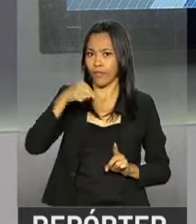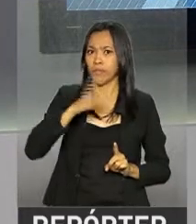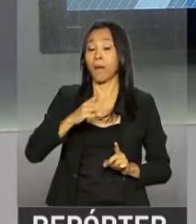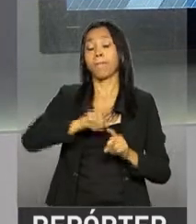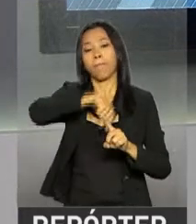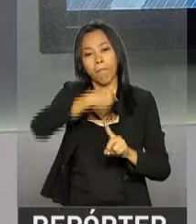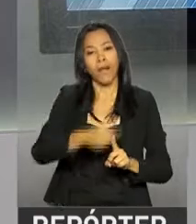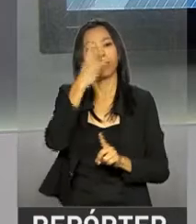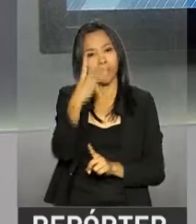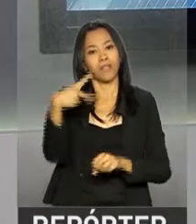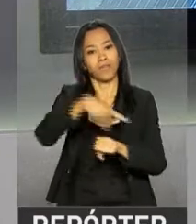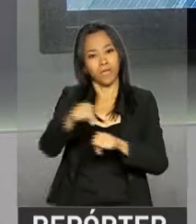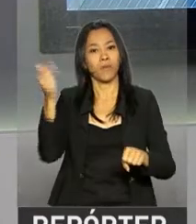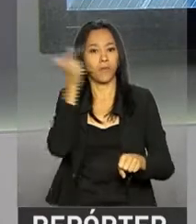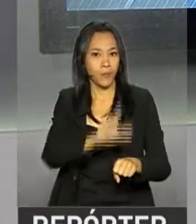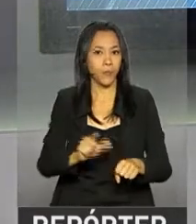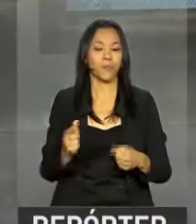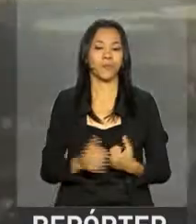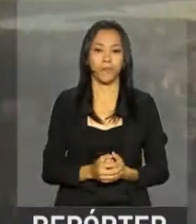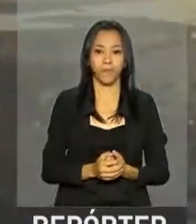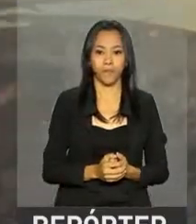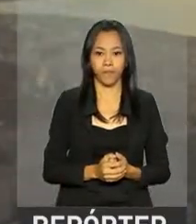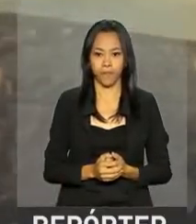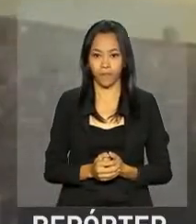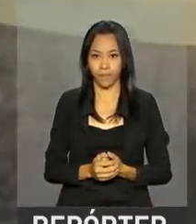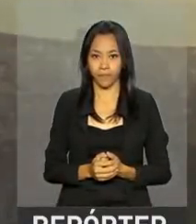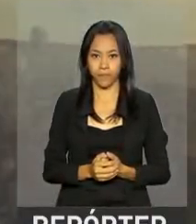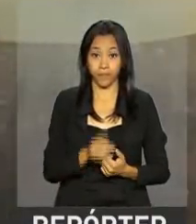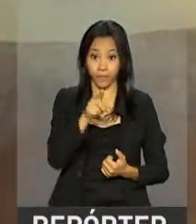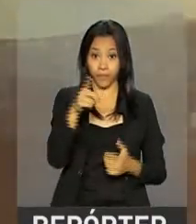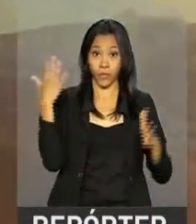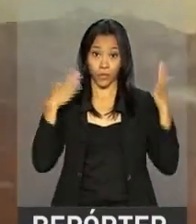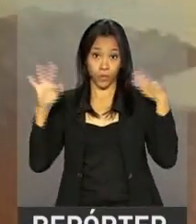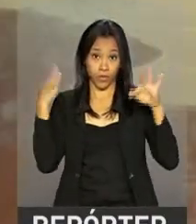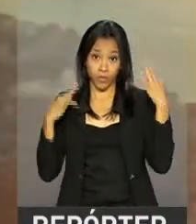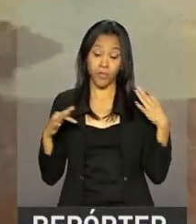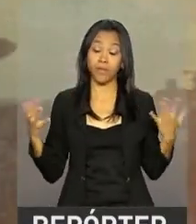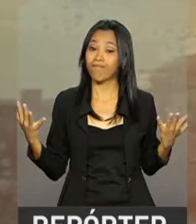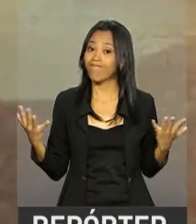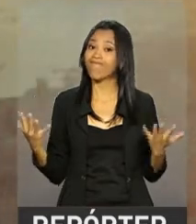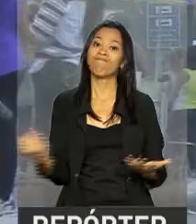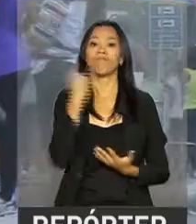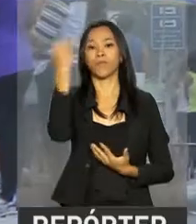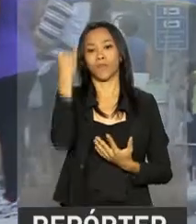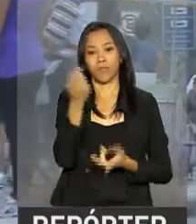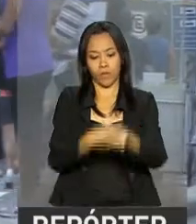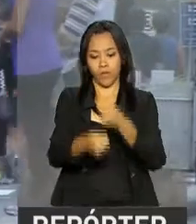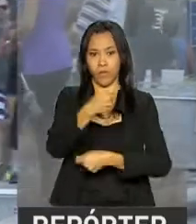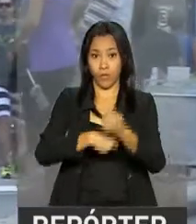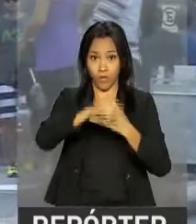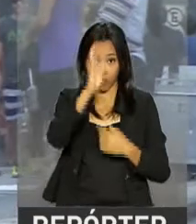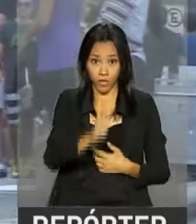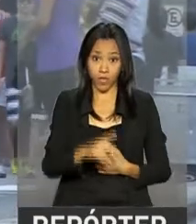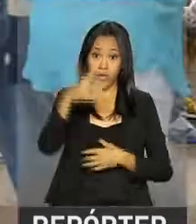países serão beneficiados com a novidade o turismo é parte importante da economia brasileira dados